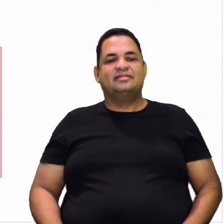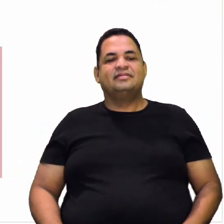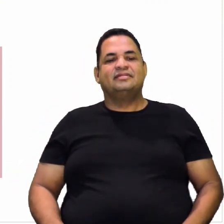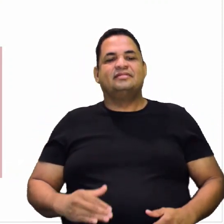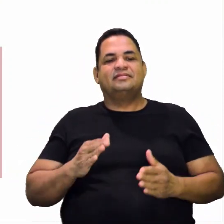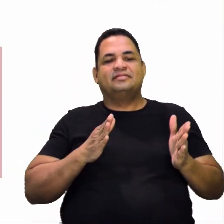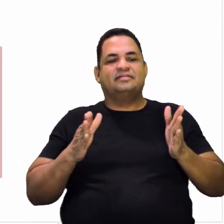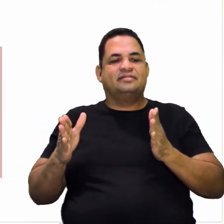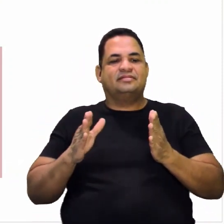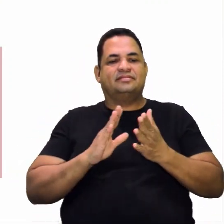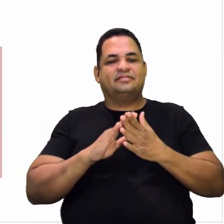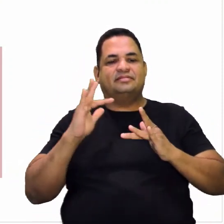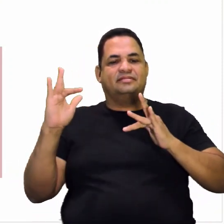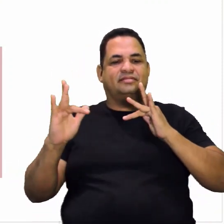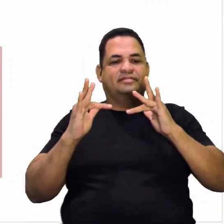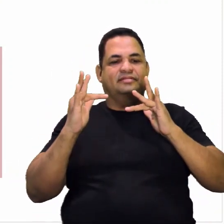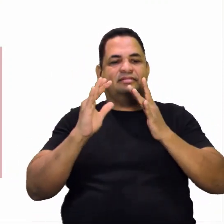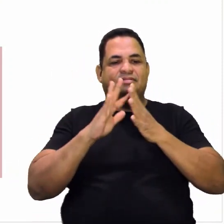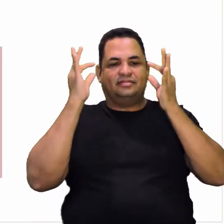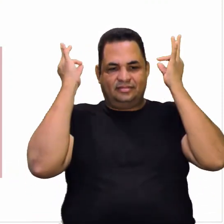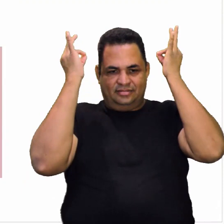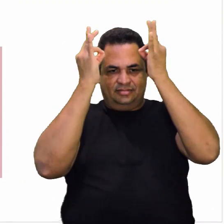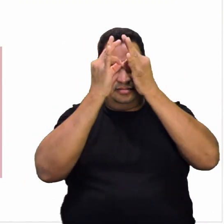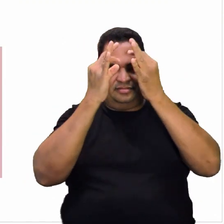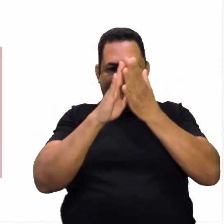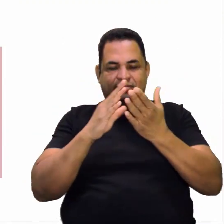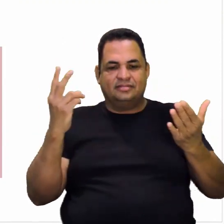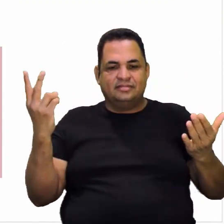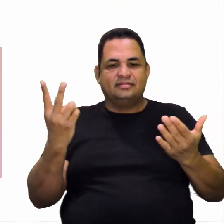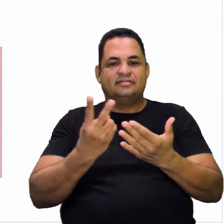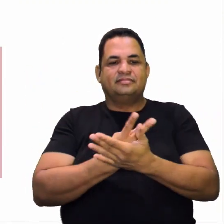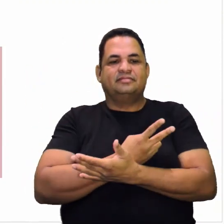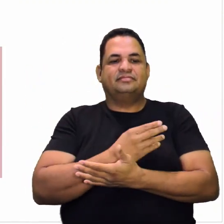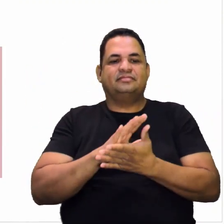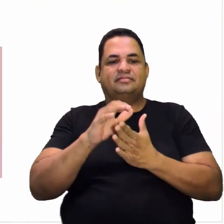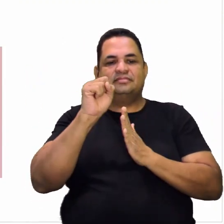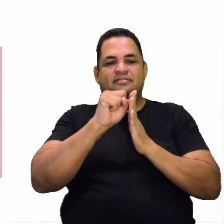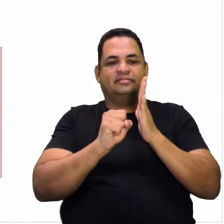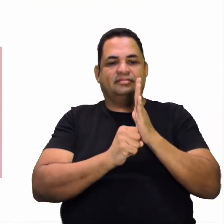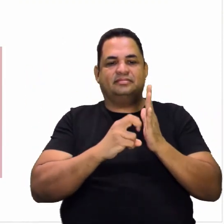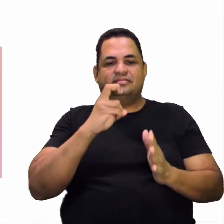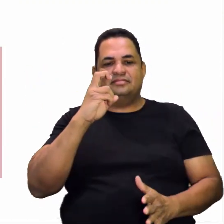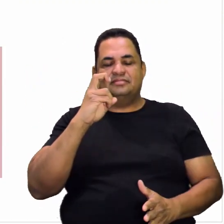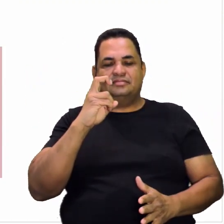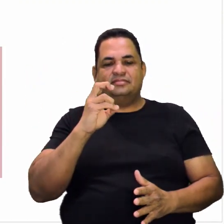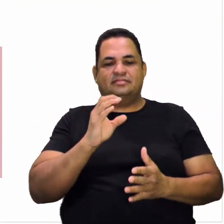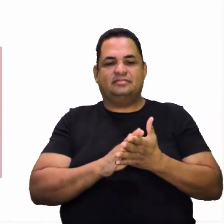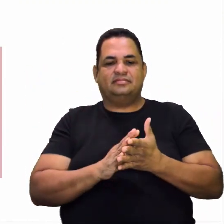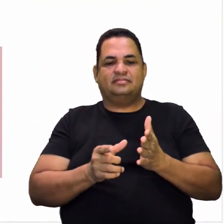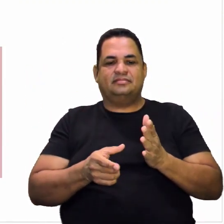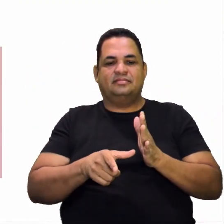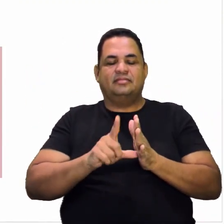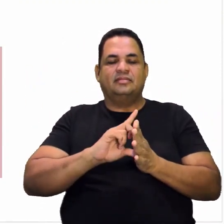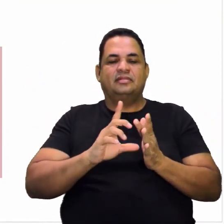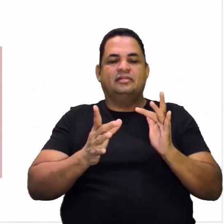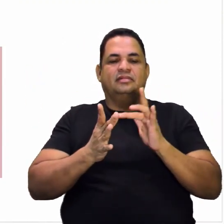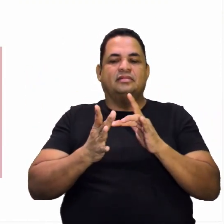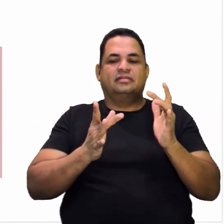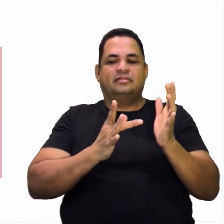período clássico da Grécia. Esse período clássico é no século V antes de